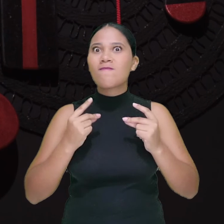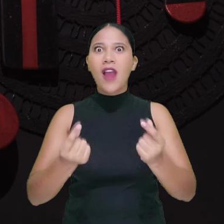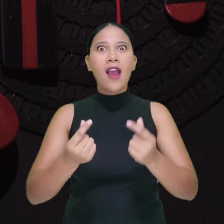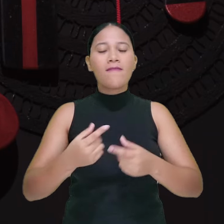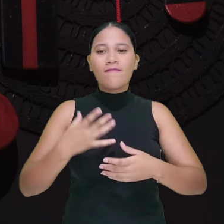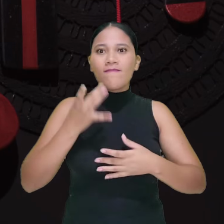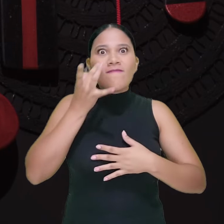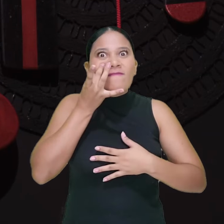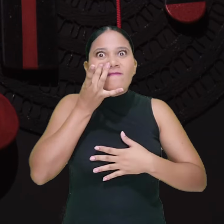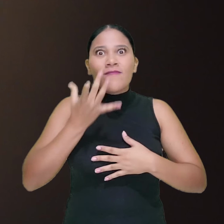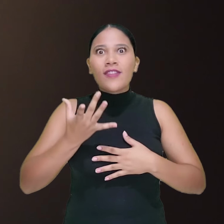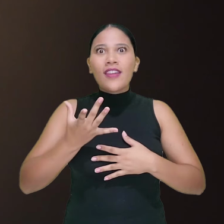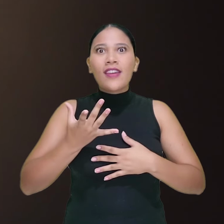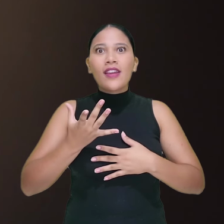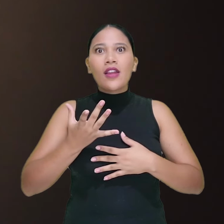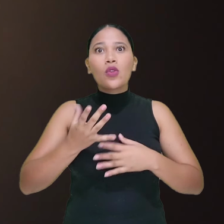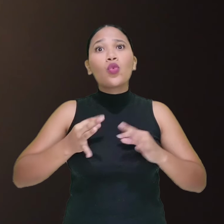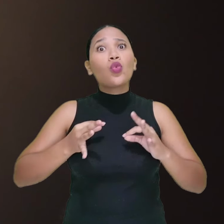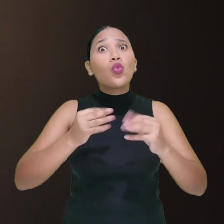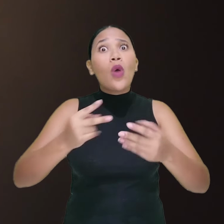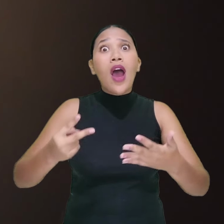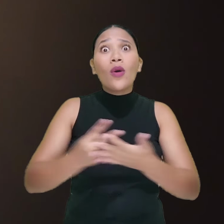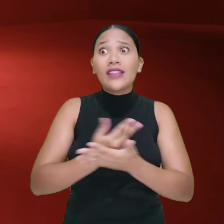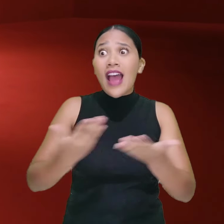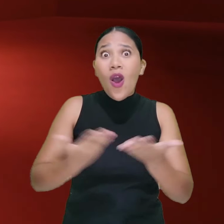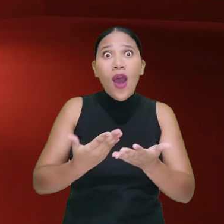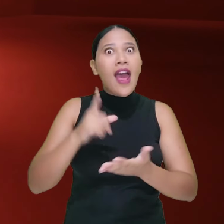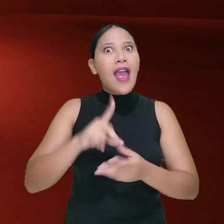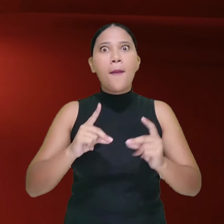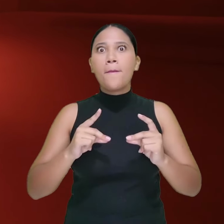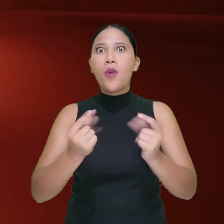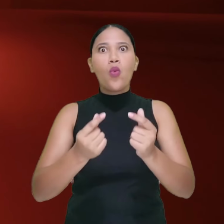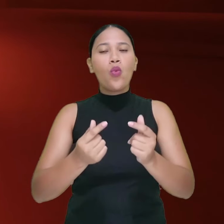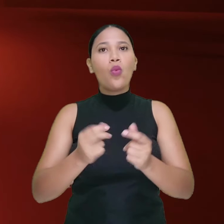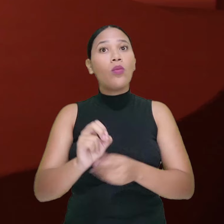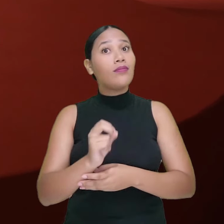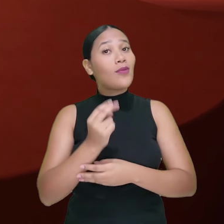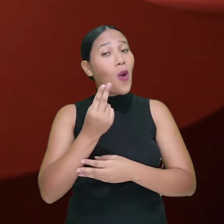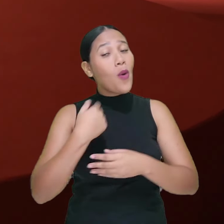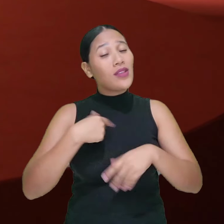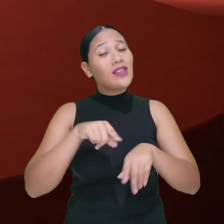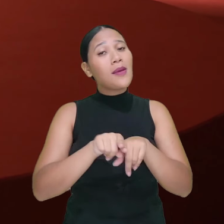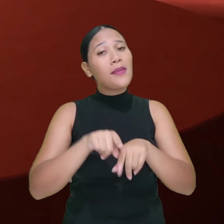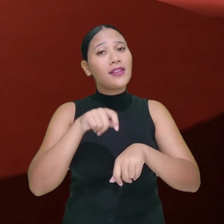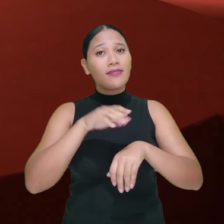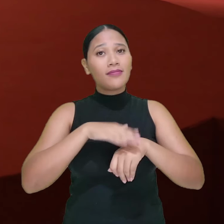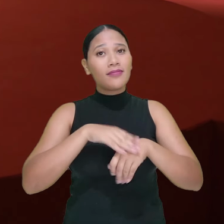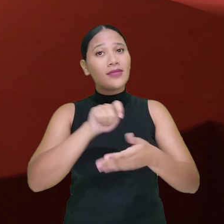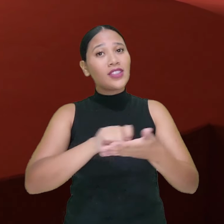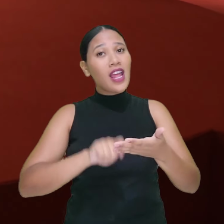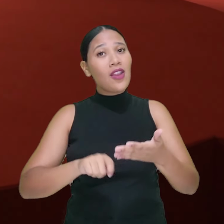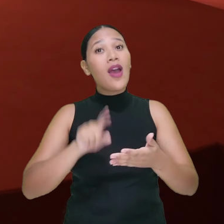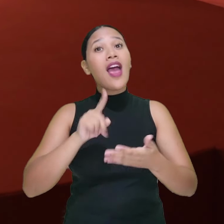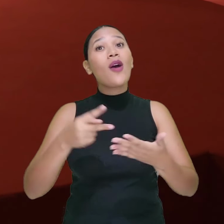agora fulminante, quando o agora é tão presente que fulmina tudo que acontece agora é fulminado. Ou, que eu